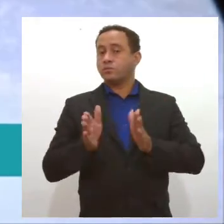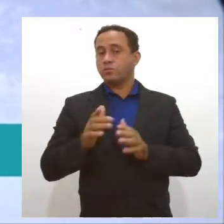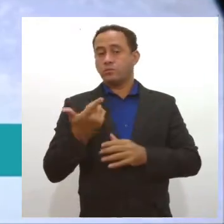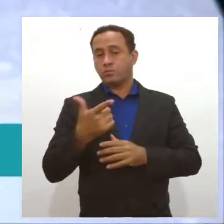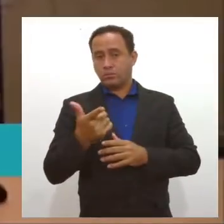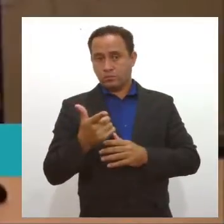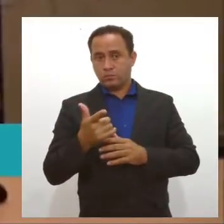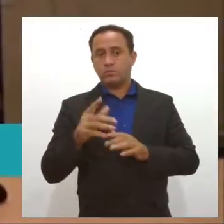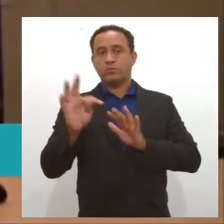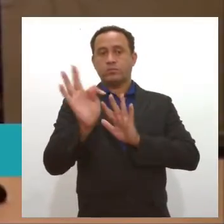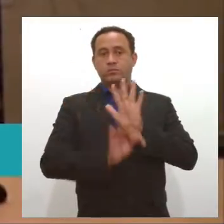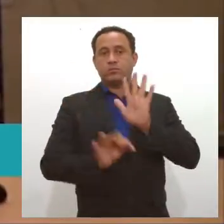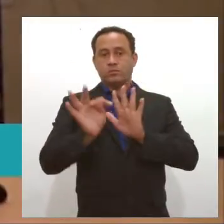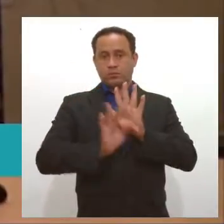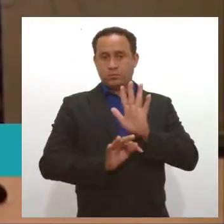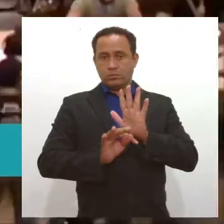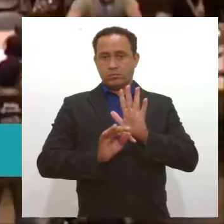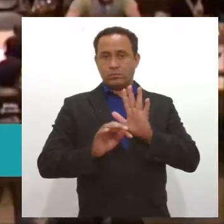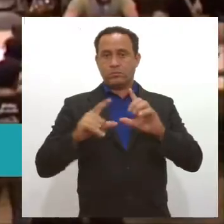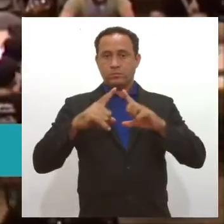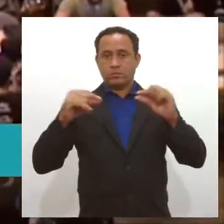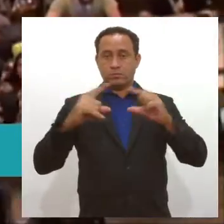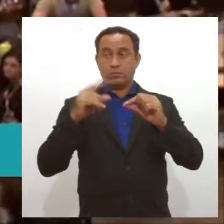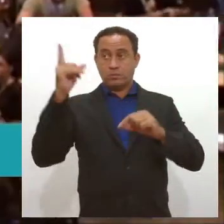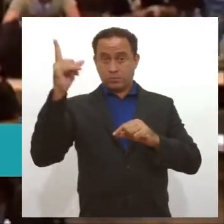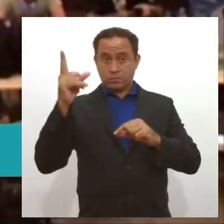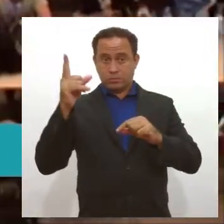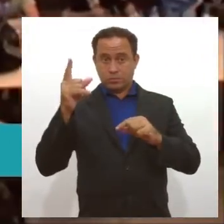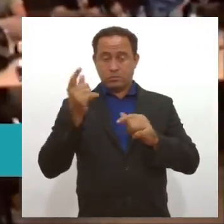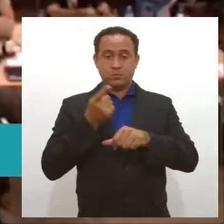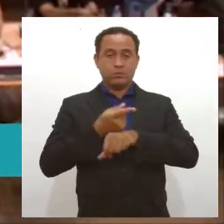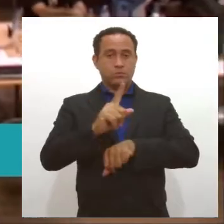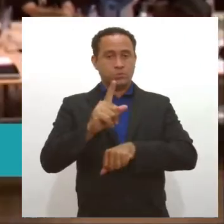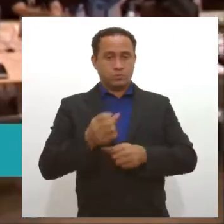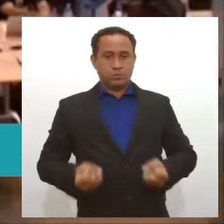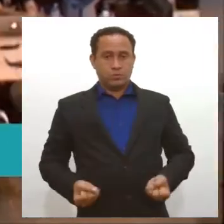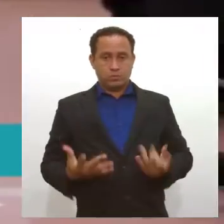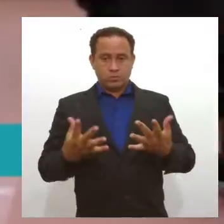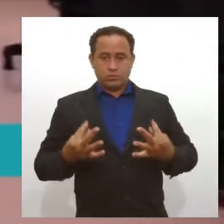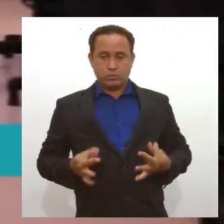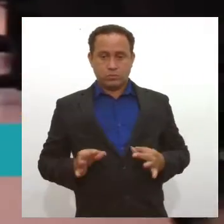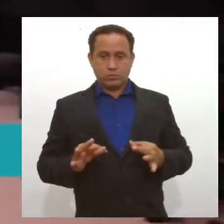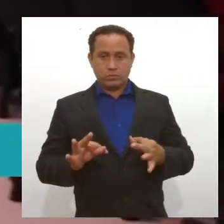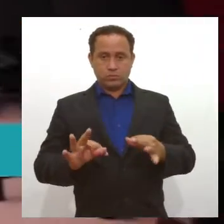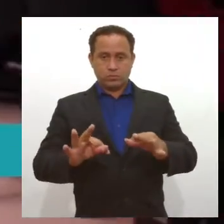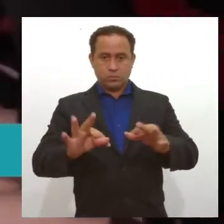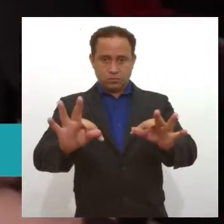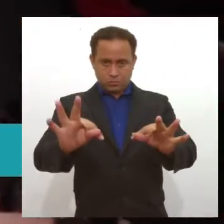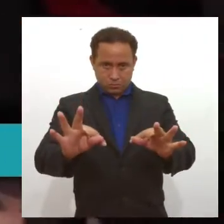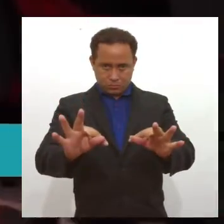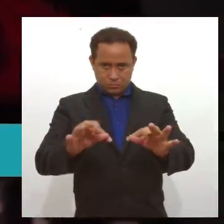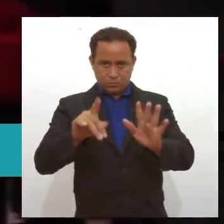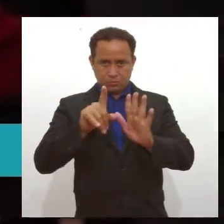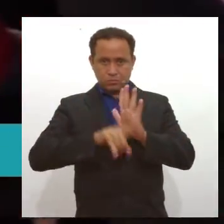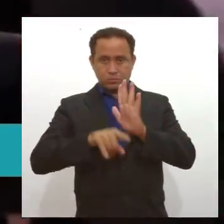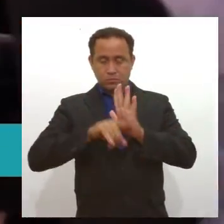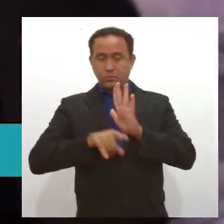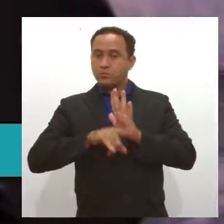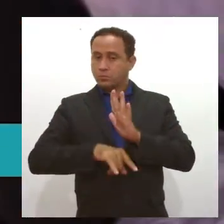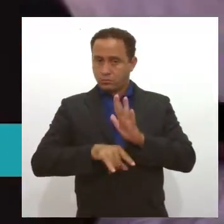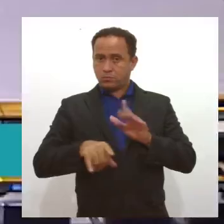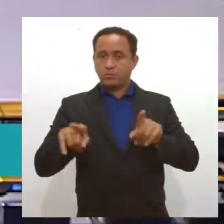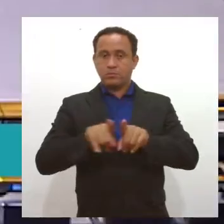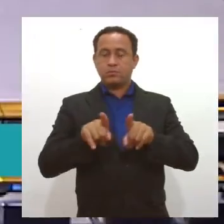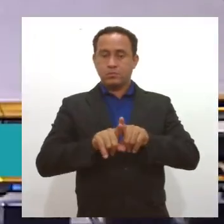seguiram o texto do Senado, que excluiu a possibilidade de os gastos em tecnologia serem abatidos do imposto sobre o